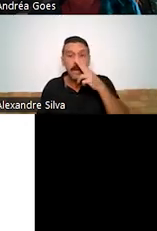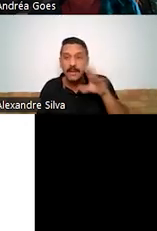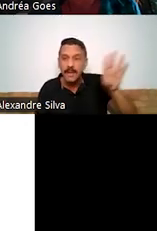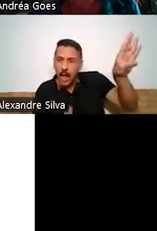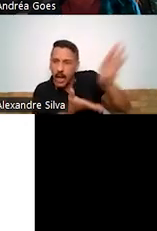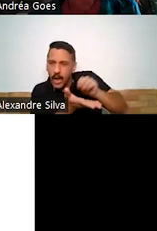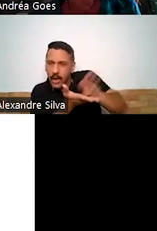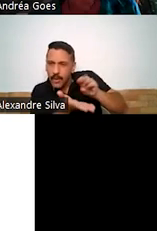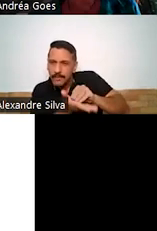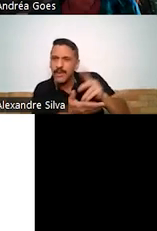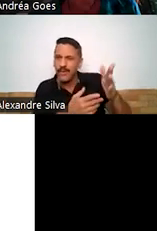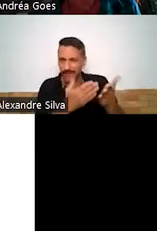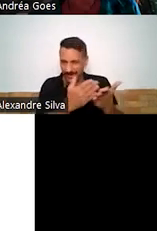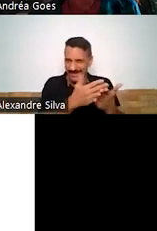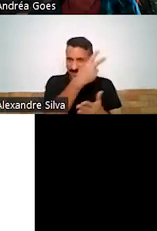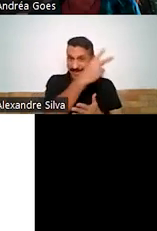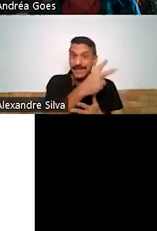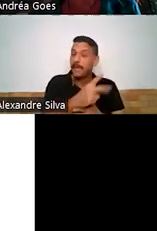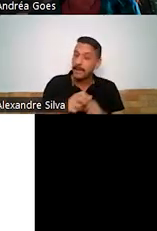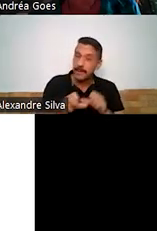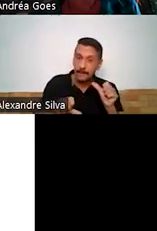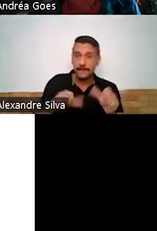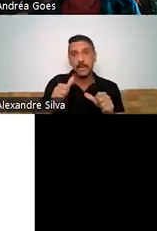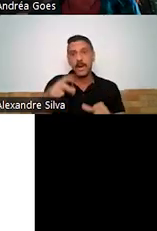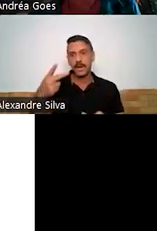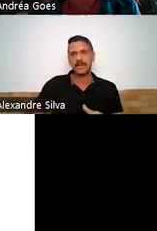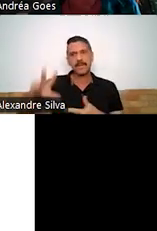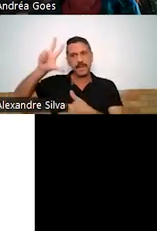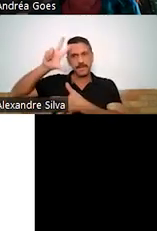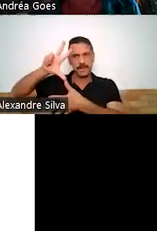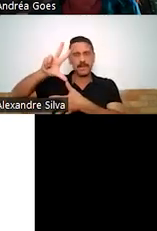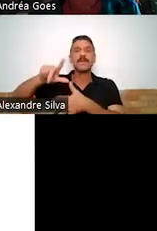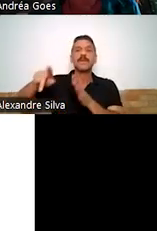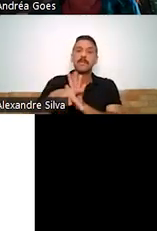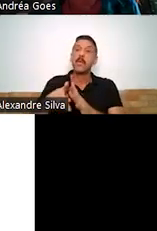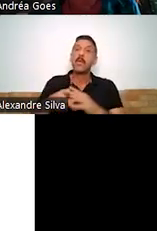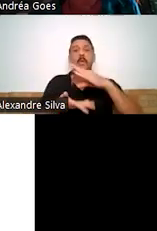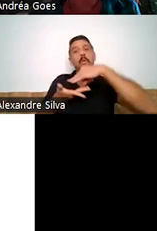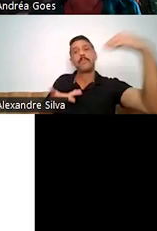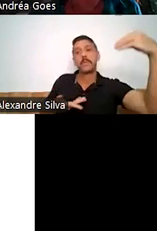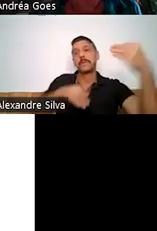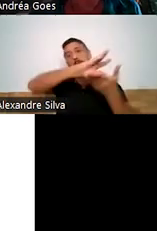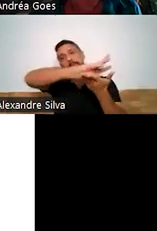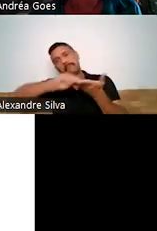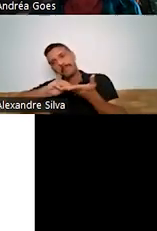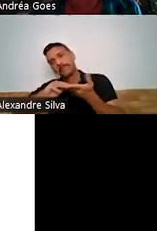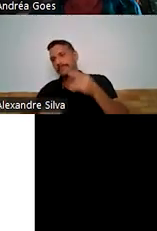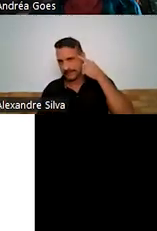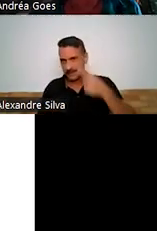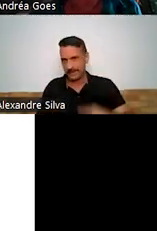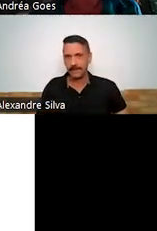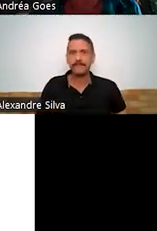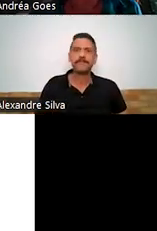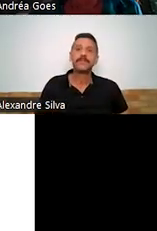Kafka para desenvolver aqui na América Latina, ou o Kafka que se inspirou dele, não sei exatamente quem foi